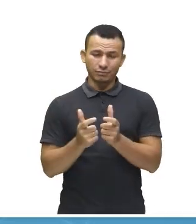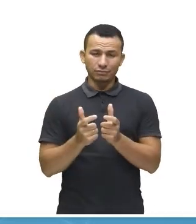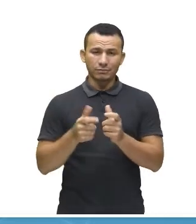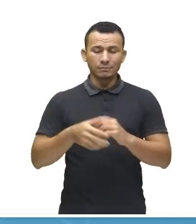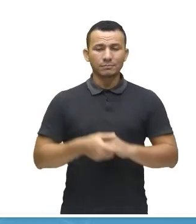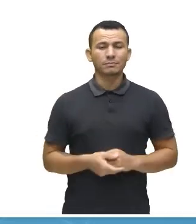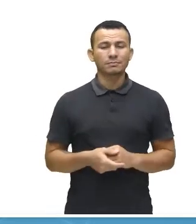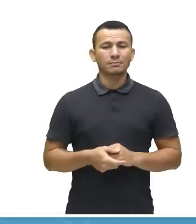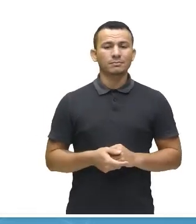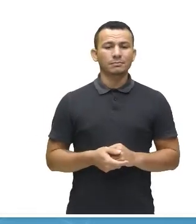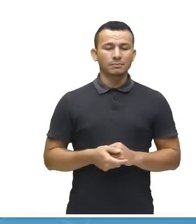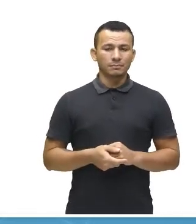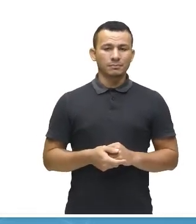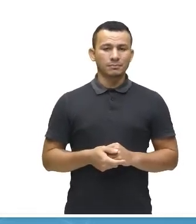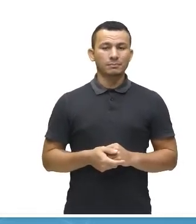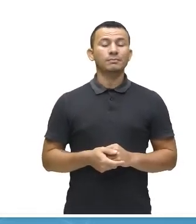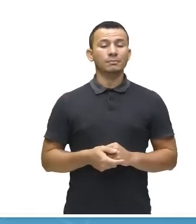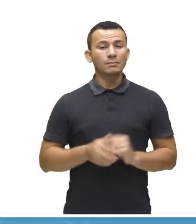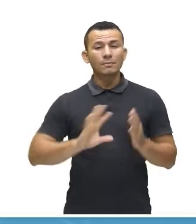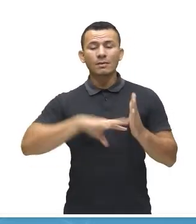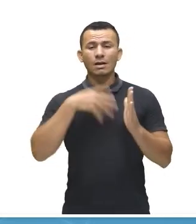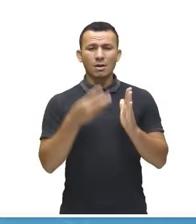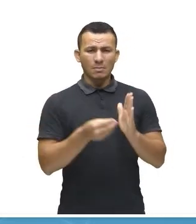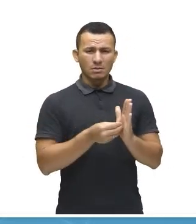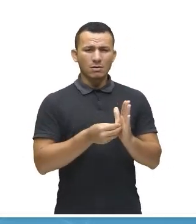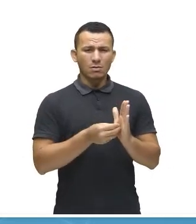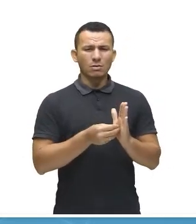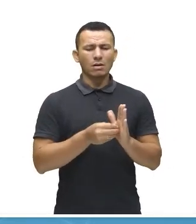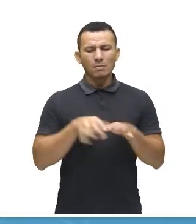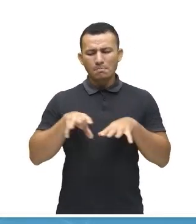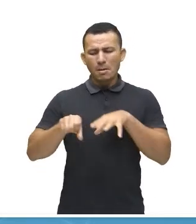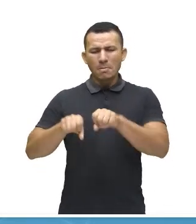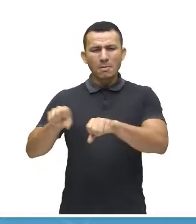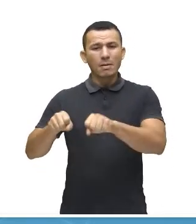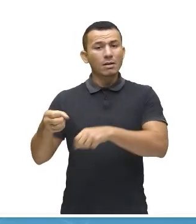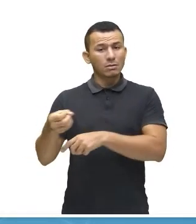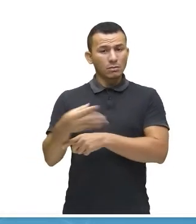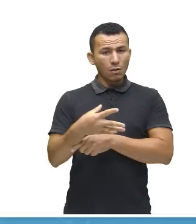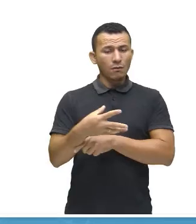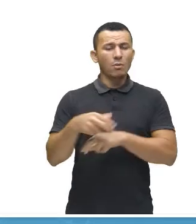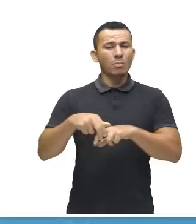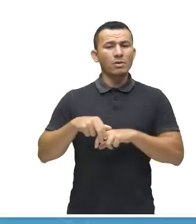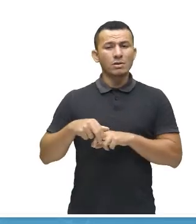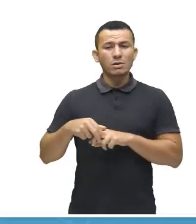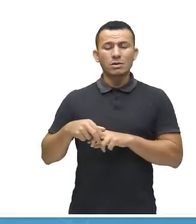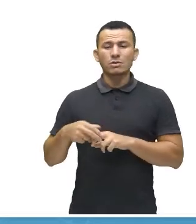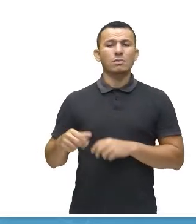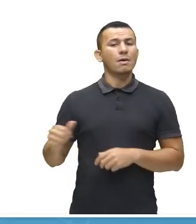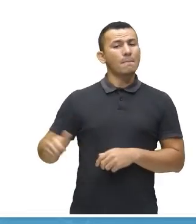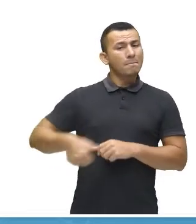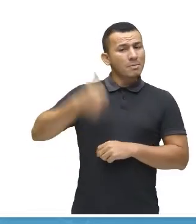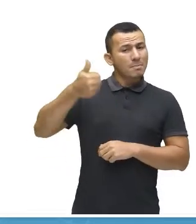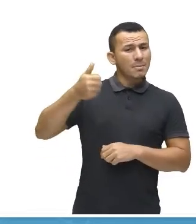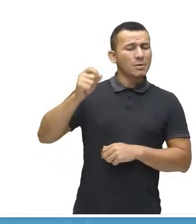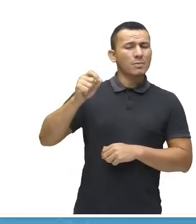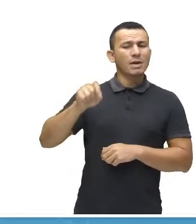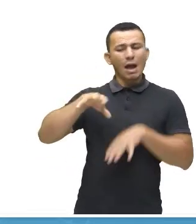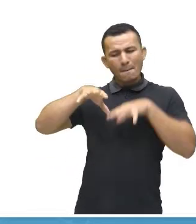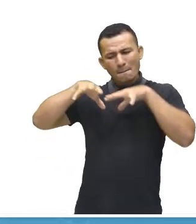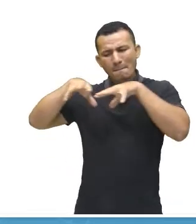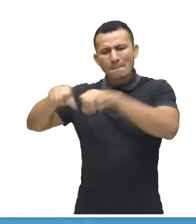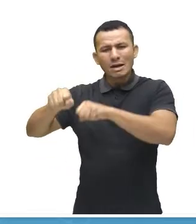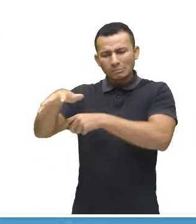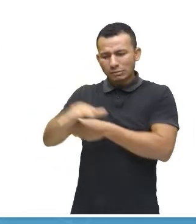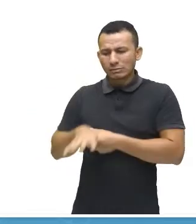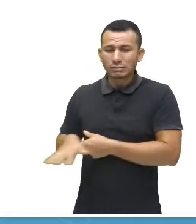foi mais recente, né? Por quê? Porque primeiro no Brasil foi ocupado ali todo o litoral, não é